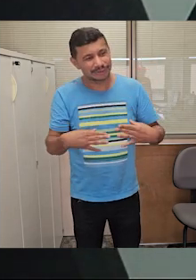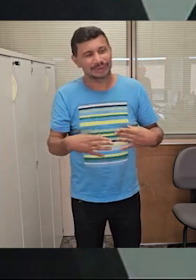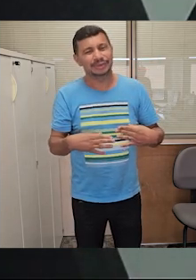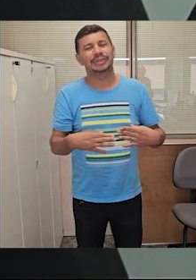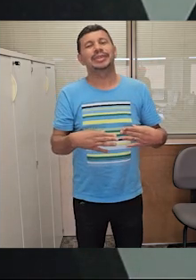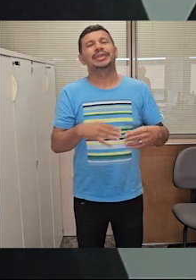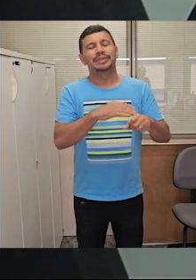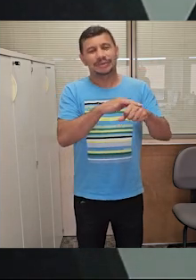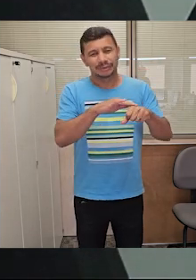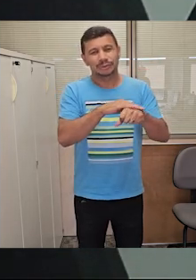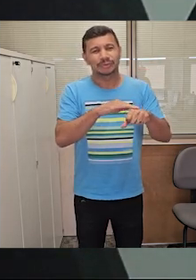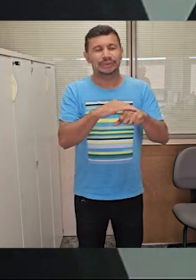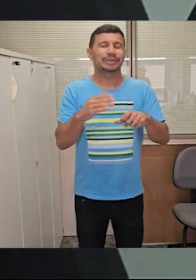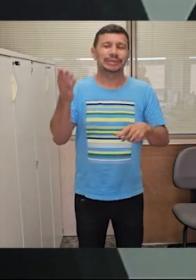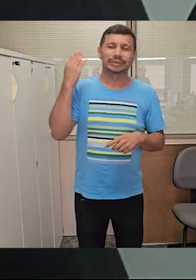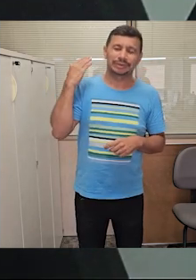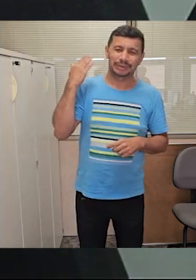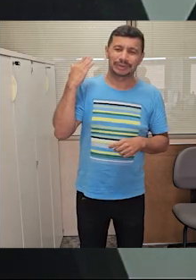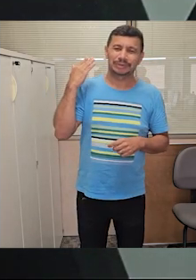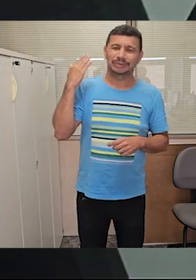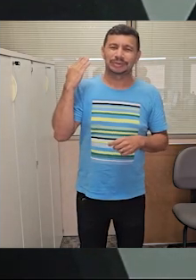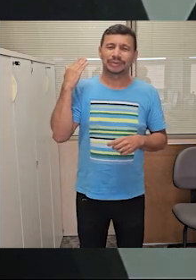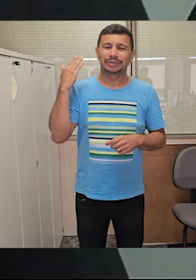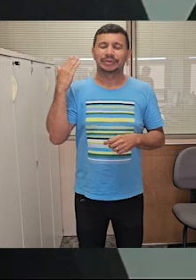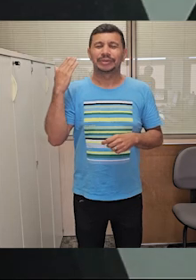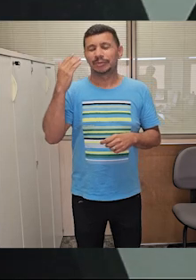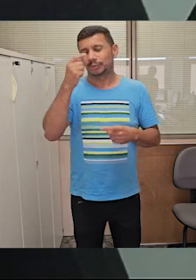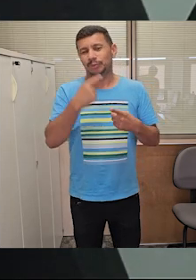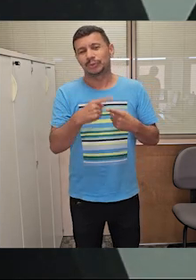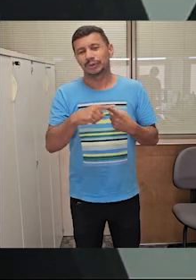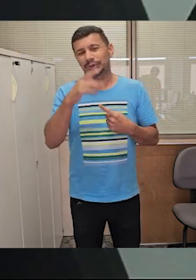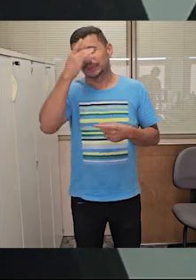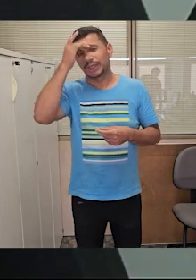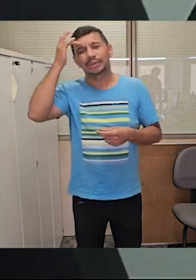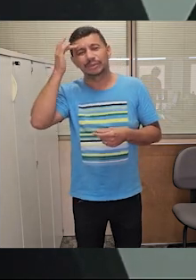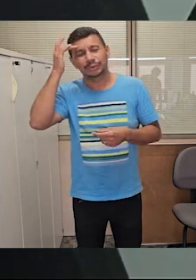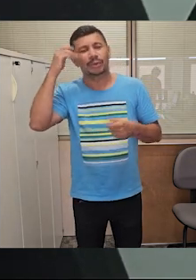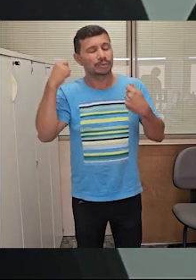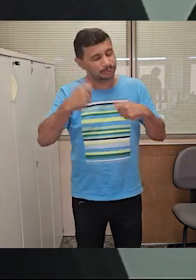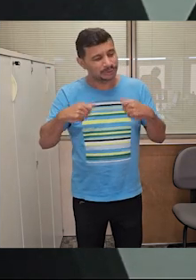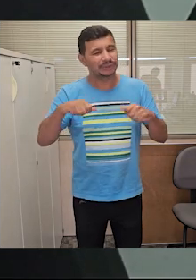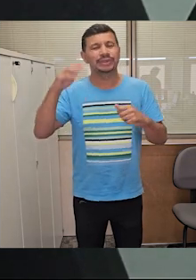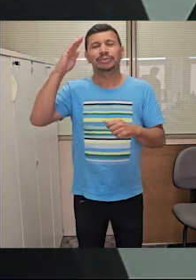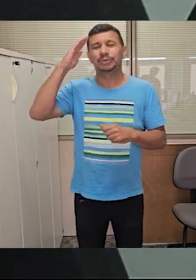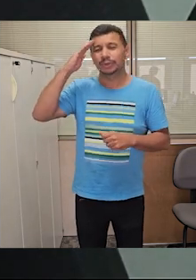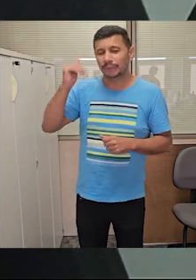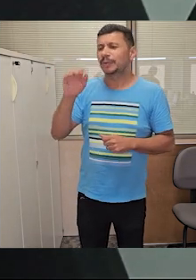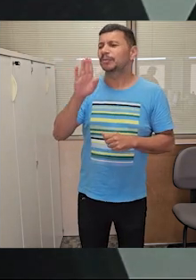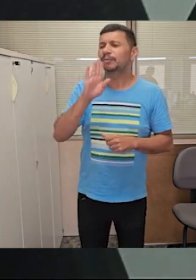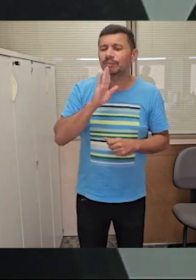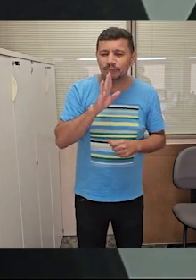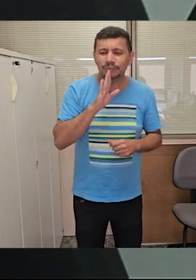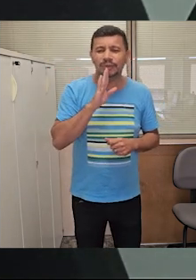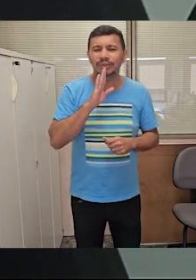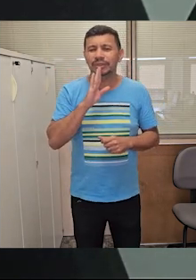que aconteceu naquele período, porque as pessoas devem saber, conhecer